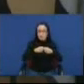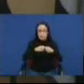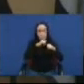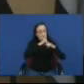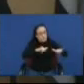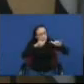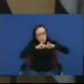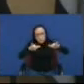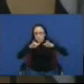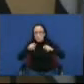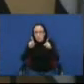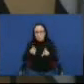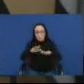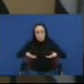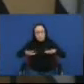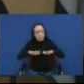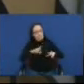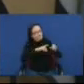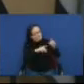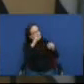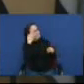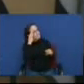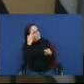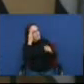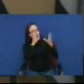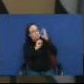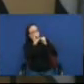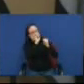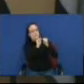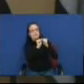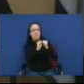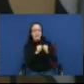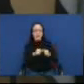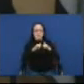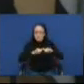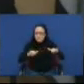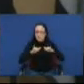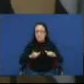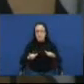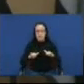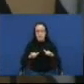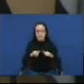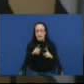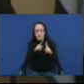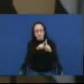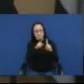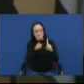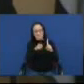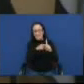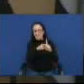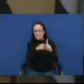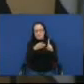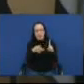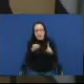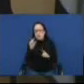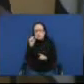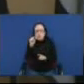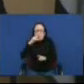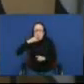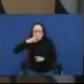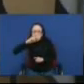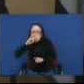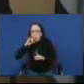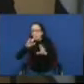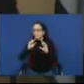alertar a população de que tem que haver uma abstinência do álcool durante o período de gestação. Não dá para dizer, uma dose pequenininha,